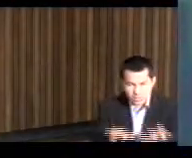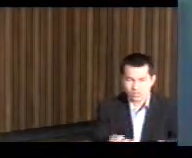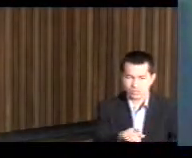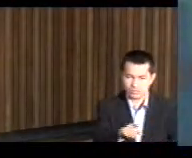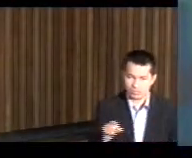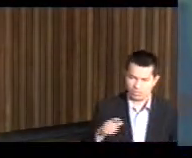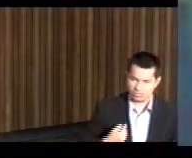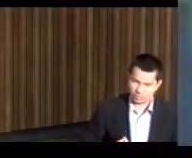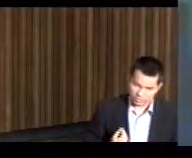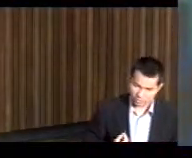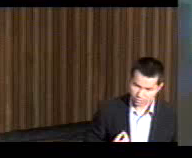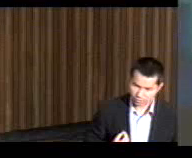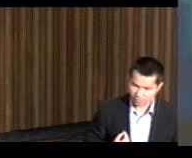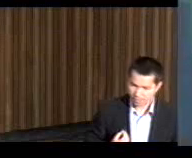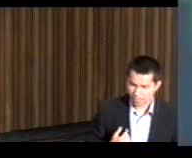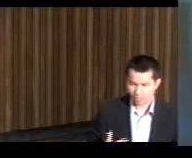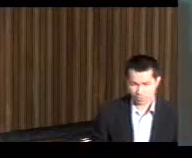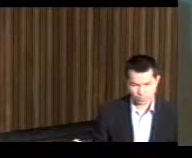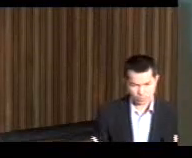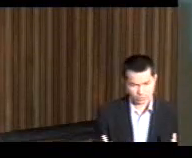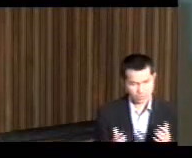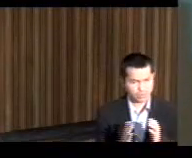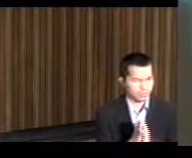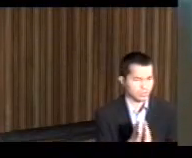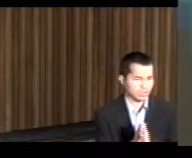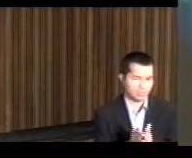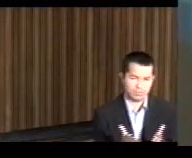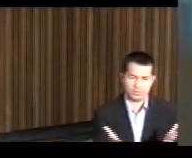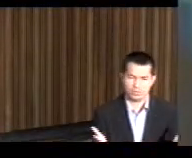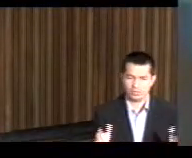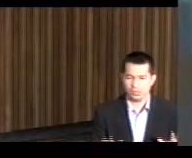Não está acontecendo instantaneamente.